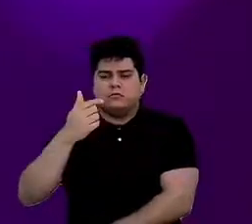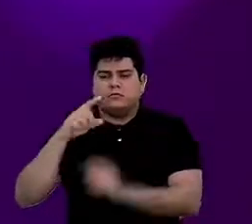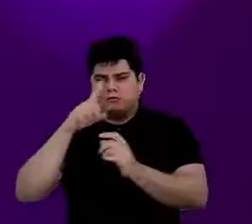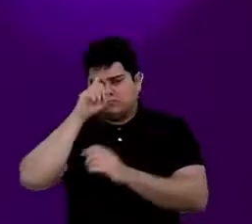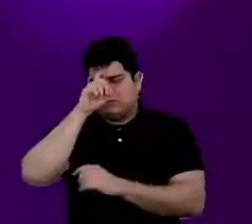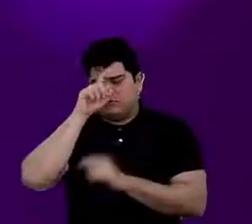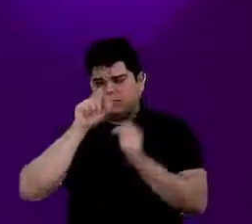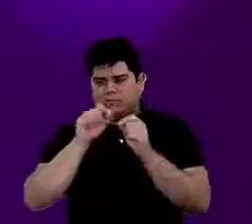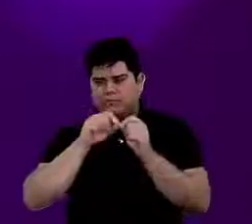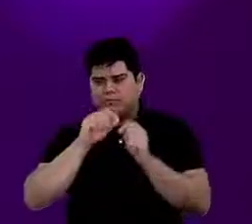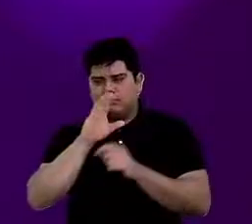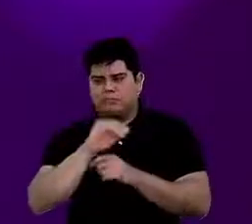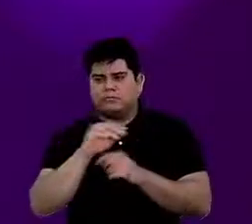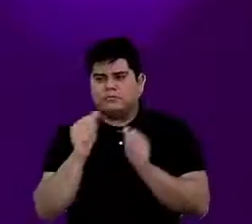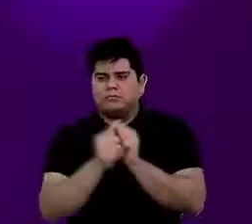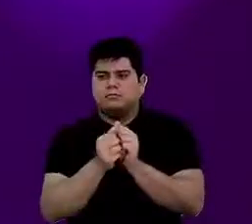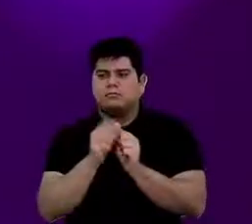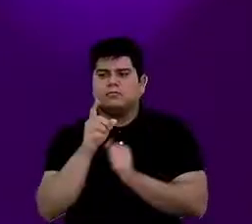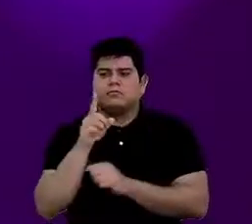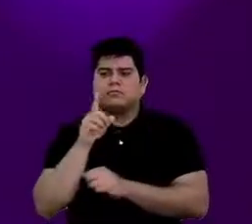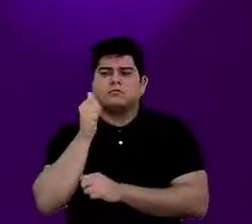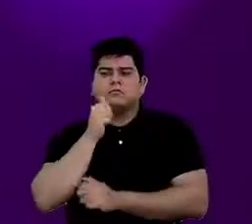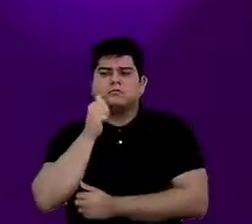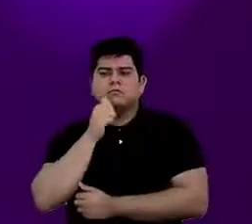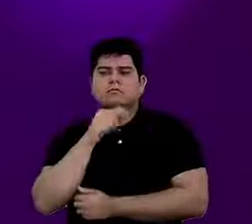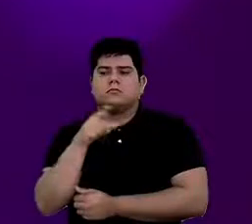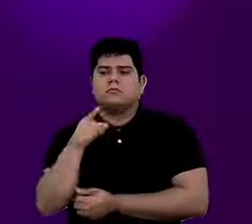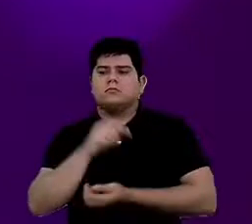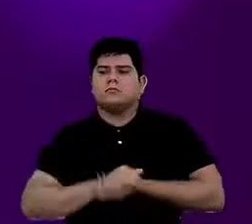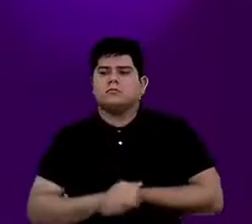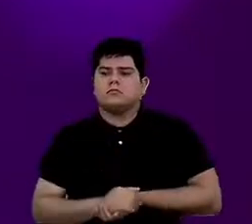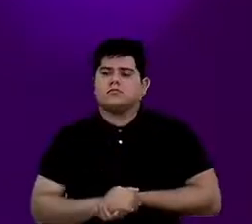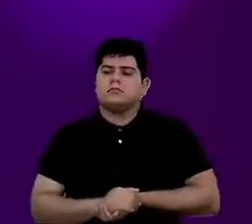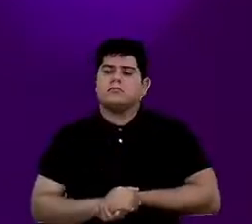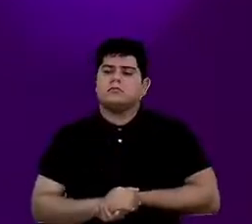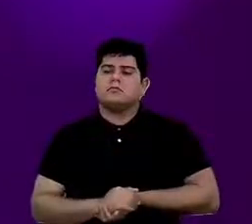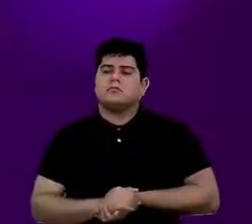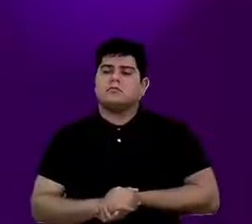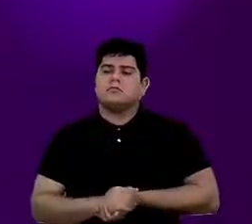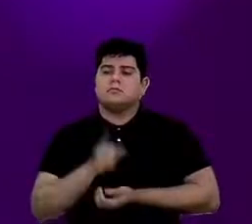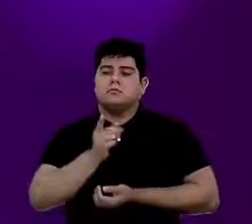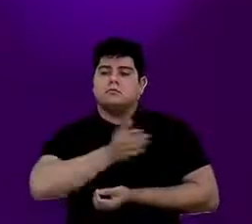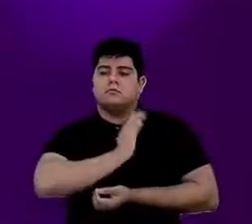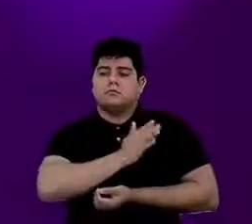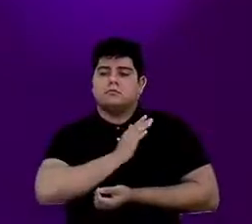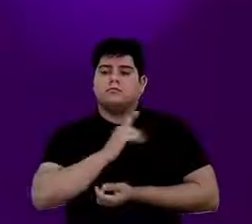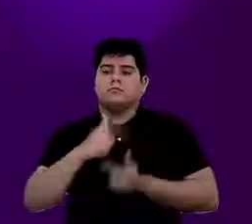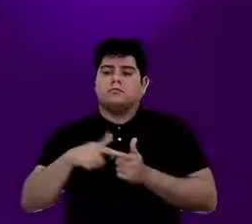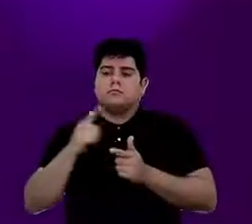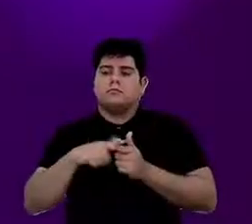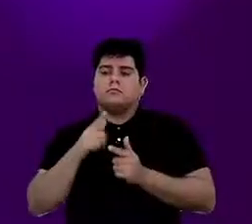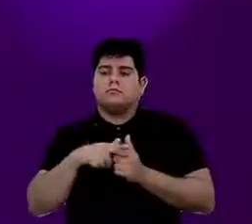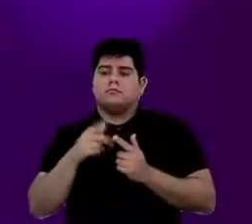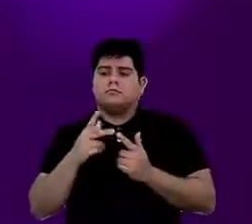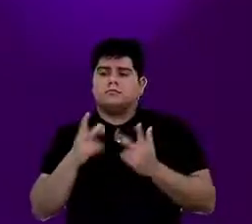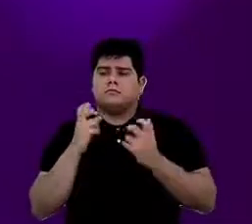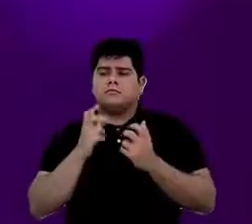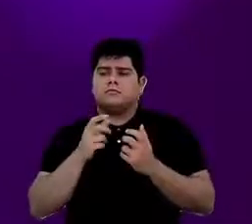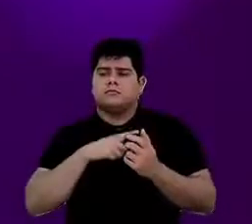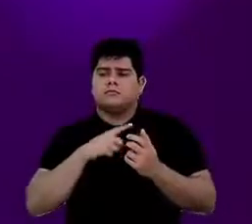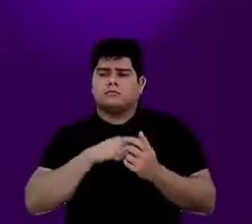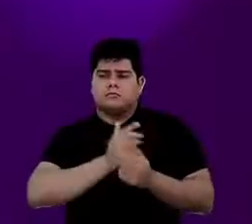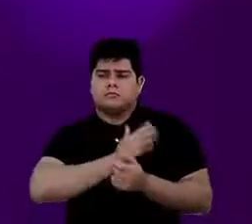com a doutora Maria Fernanda e a Priscila, né? E esse é um paciente de ciência cardíaca, arritmia, captação do coração,